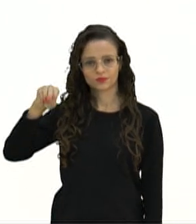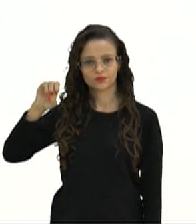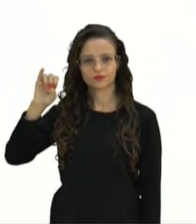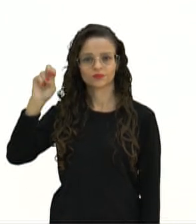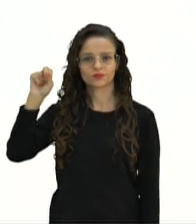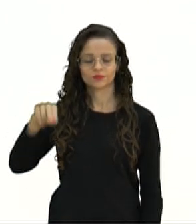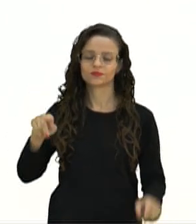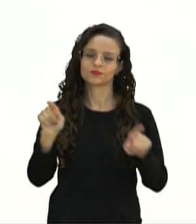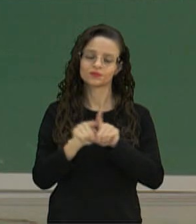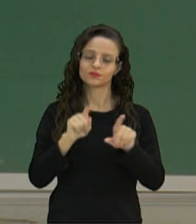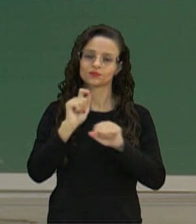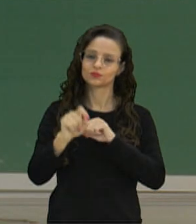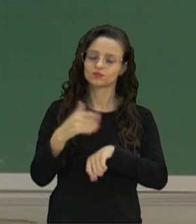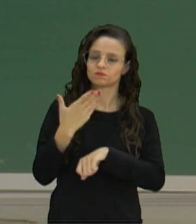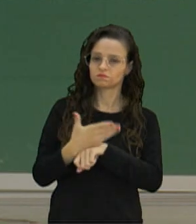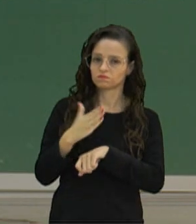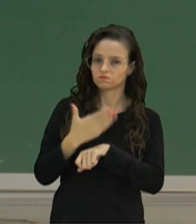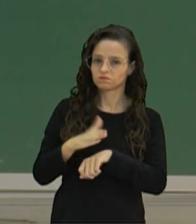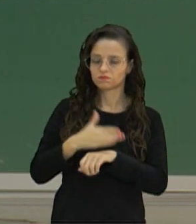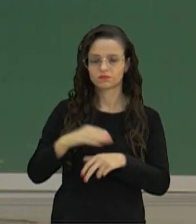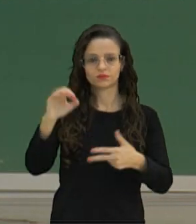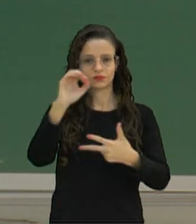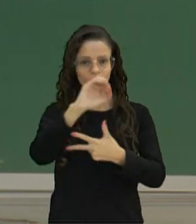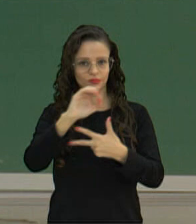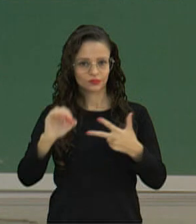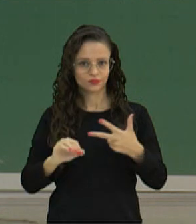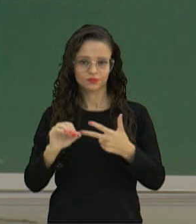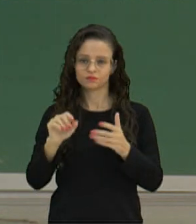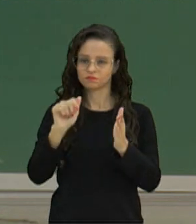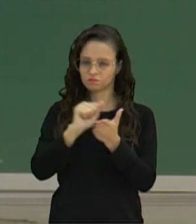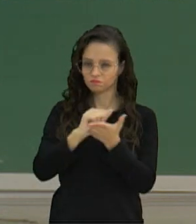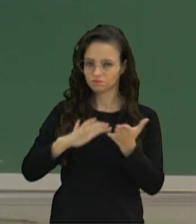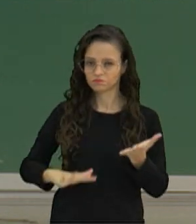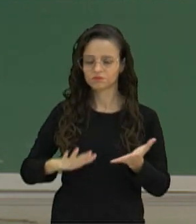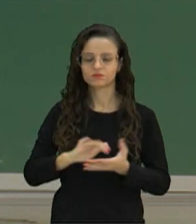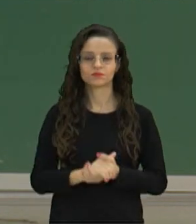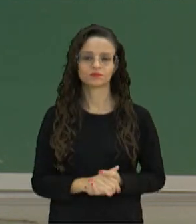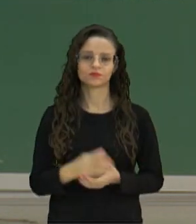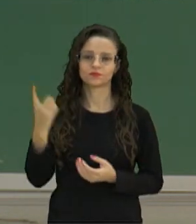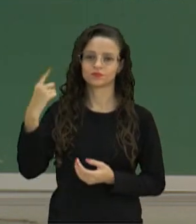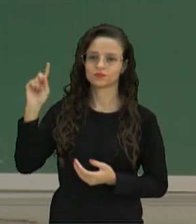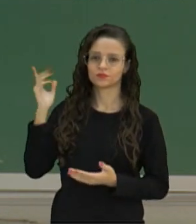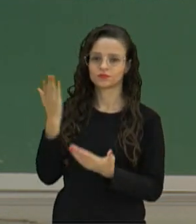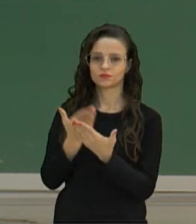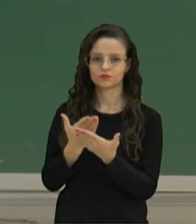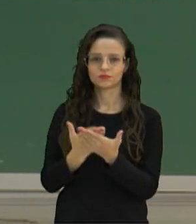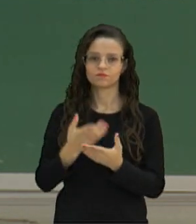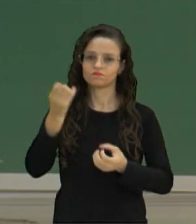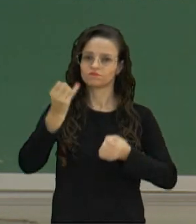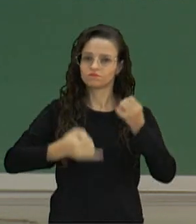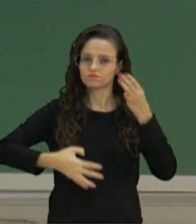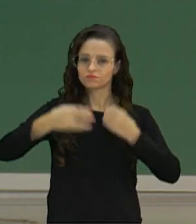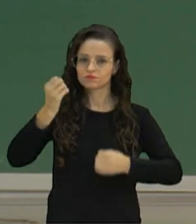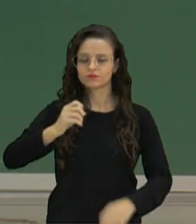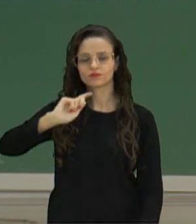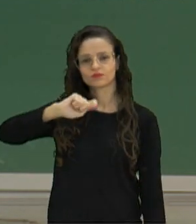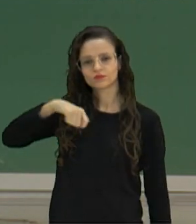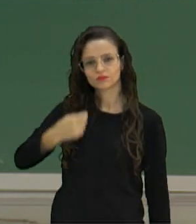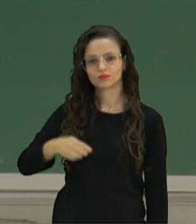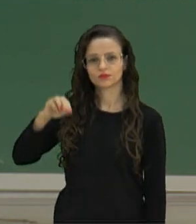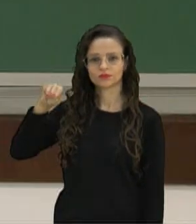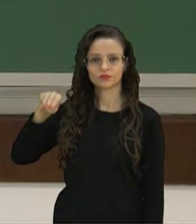praticar assuntos recorrentes no Enem. Na aula anterior, nós já estudamos um pouco sobre Marquise e a